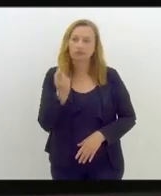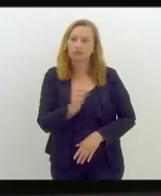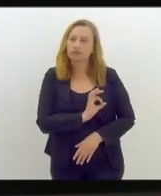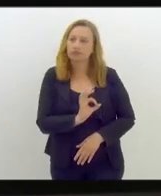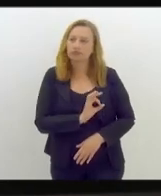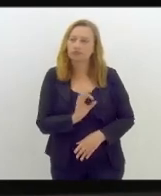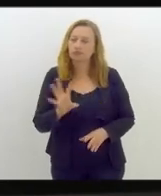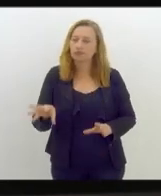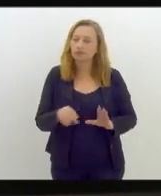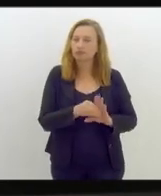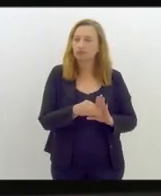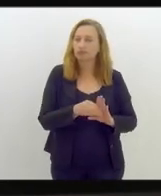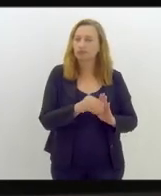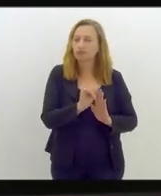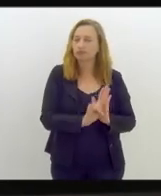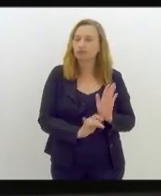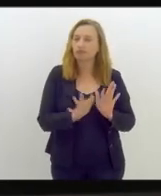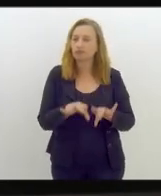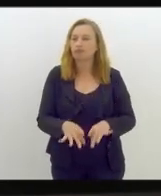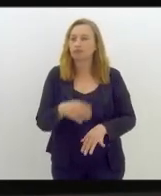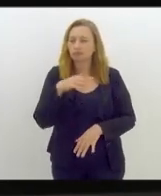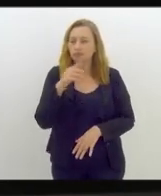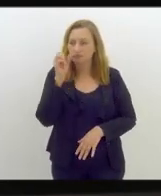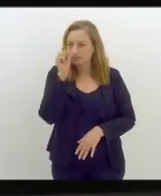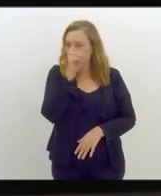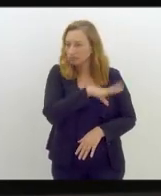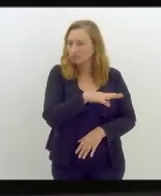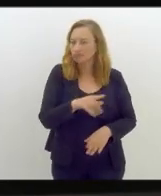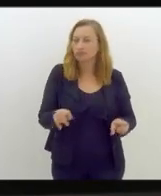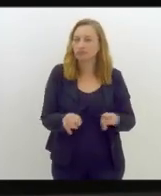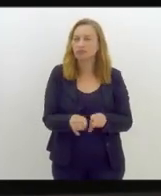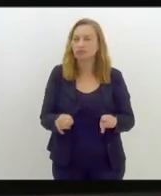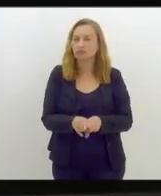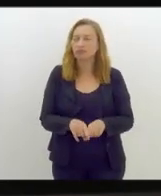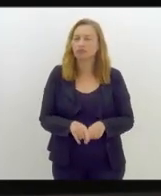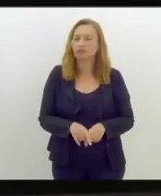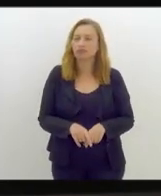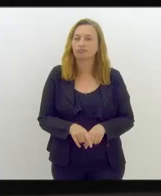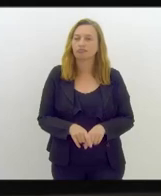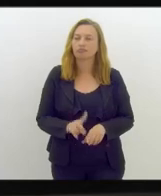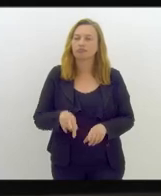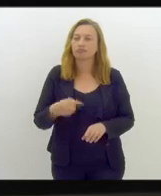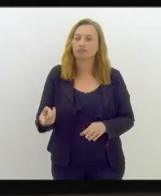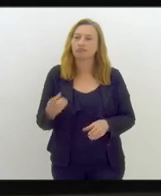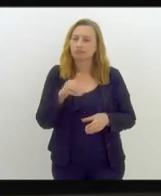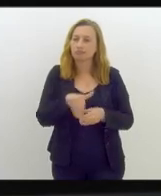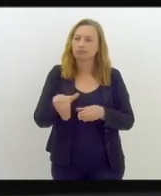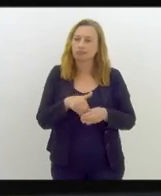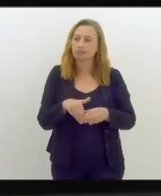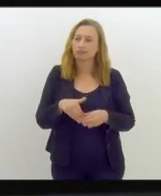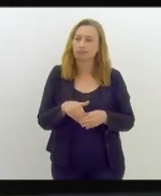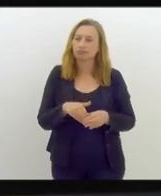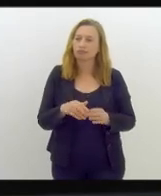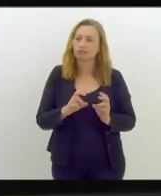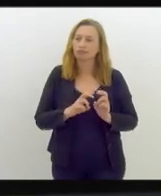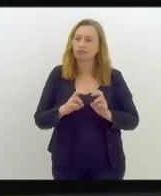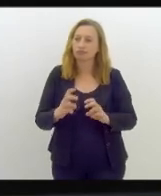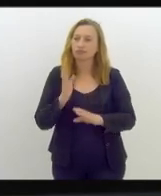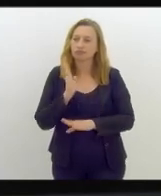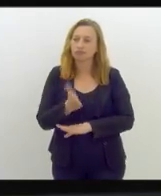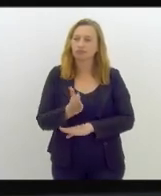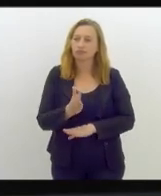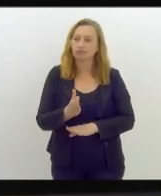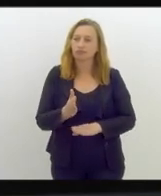no nosso relatório final. Um absurdo total com a população. Logo após a eleição, o trem expresso deixa